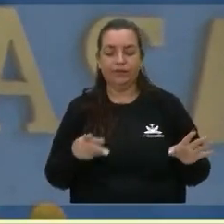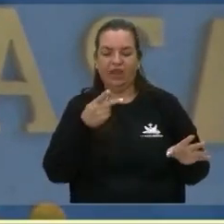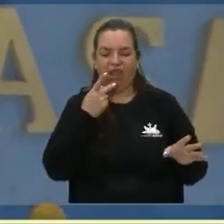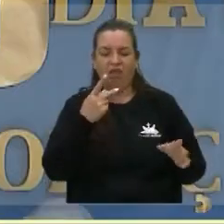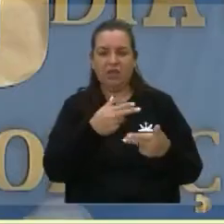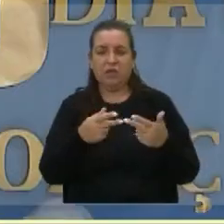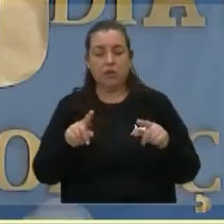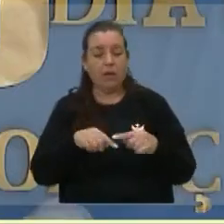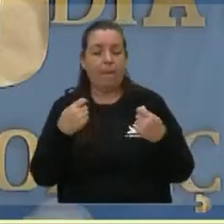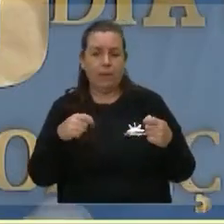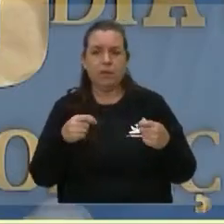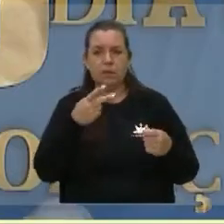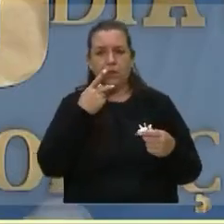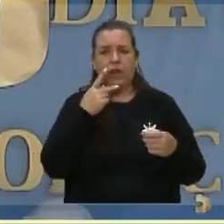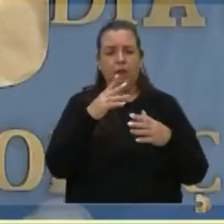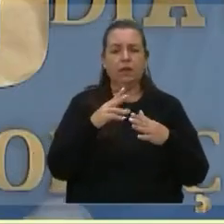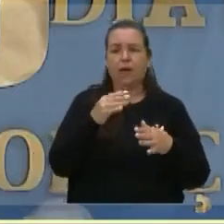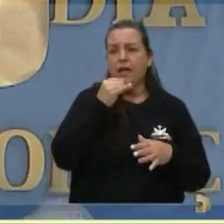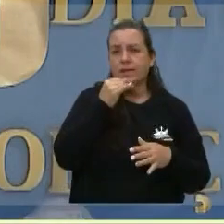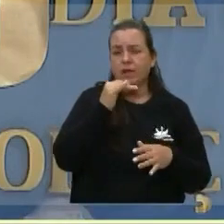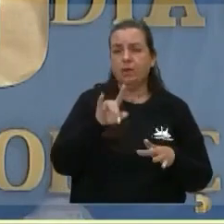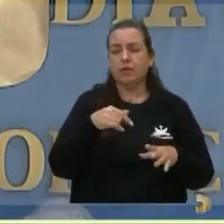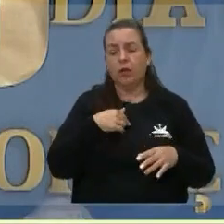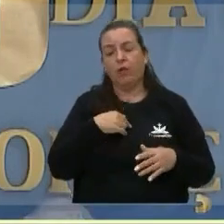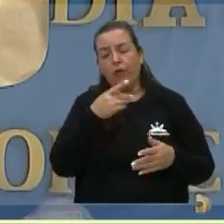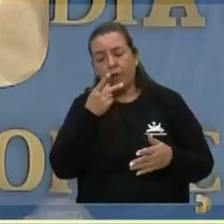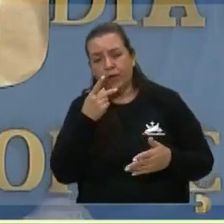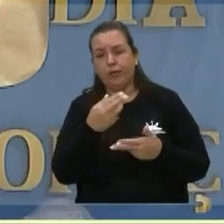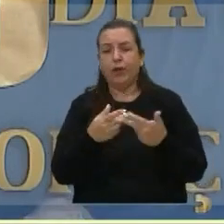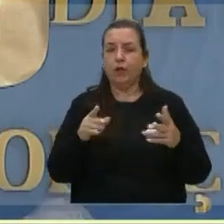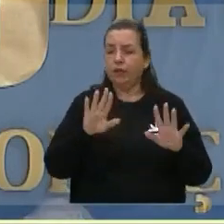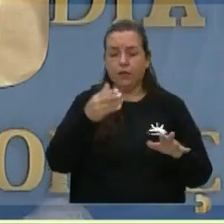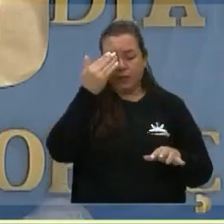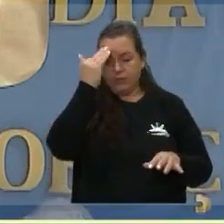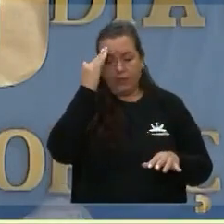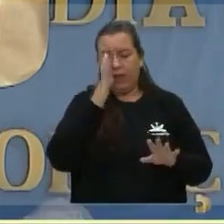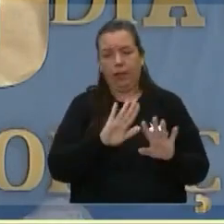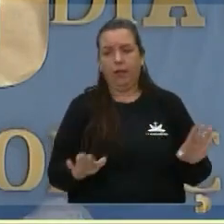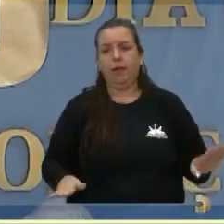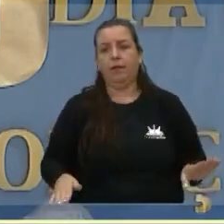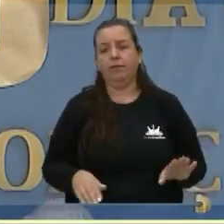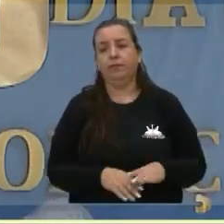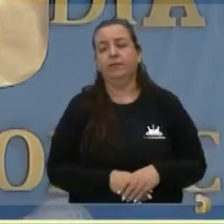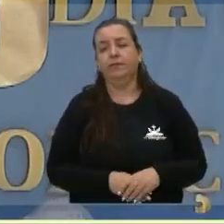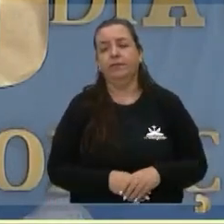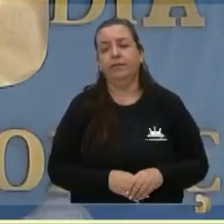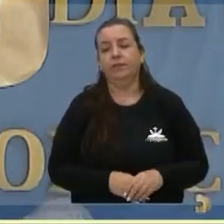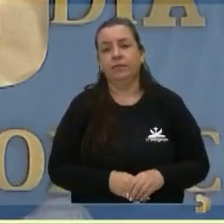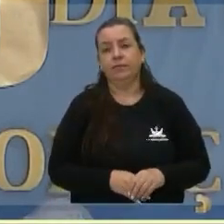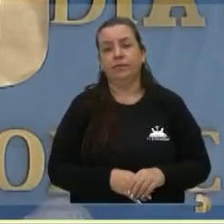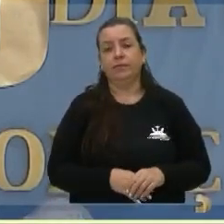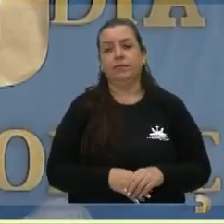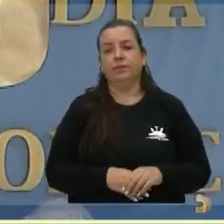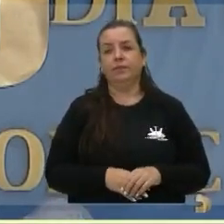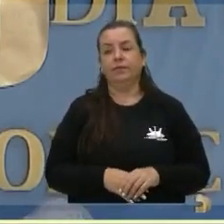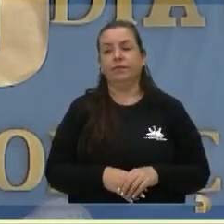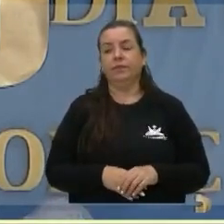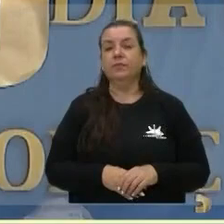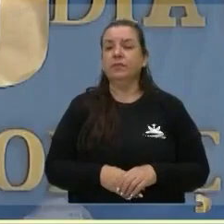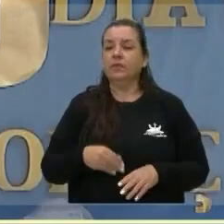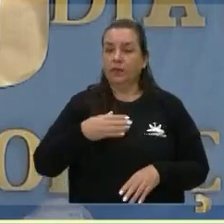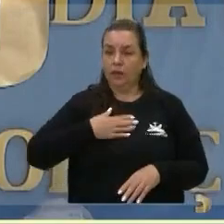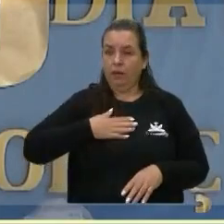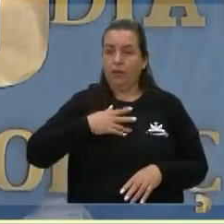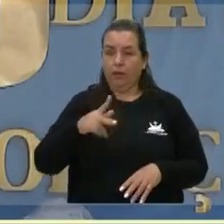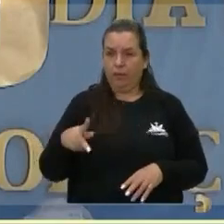igreja. Eu preciso dar exemplo. Senão eu fico falando com água com açúcar e a pessoa não entende. Estou na minha